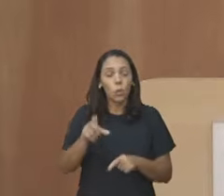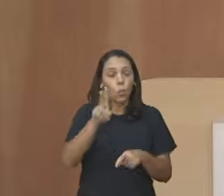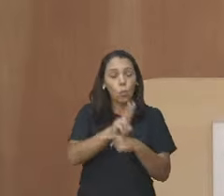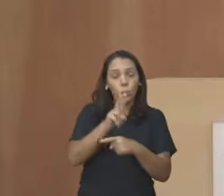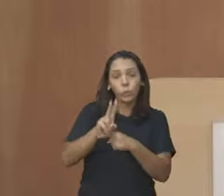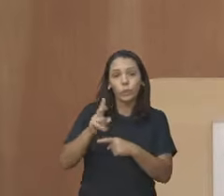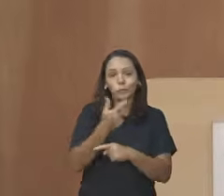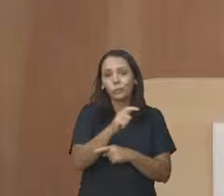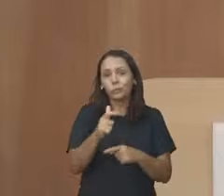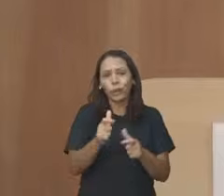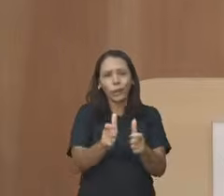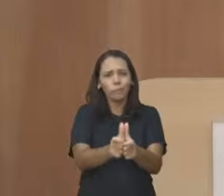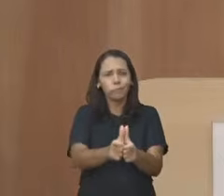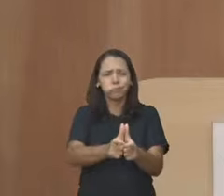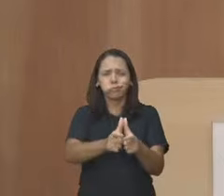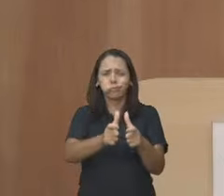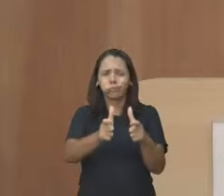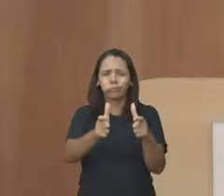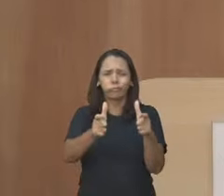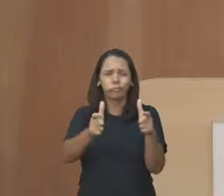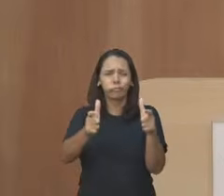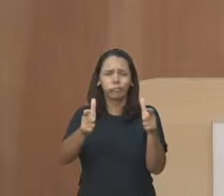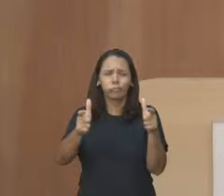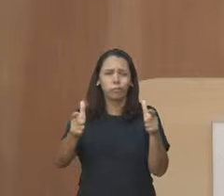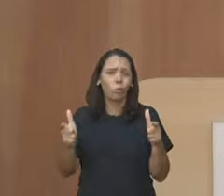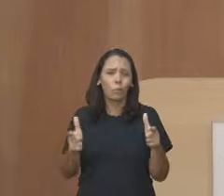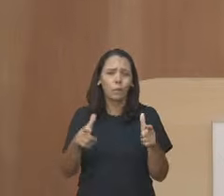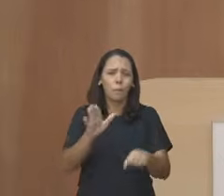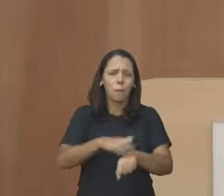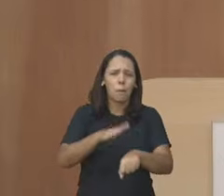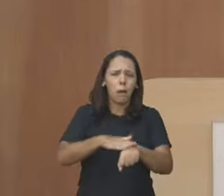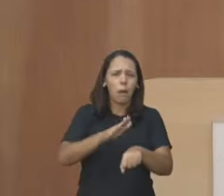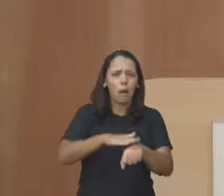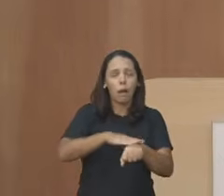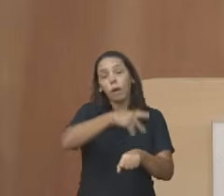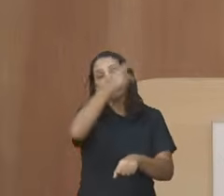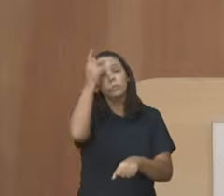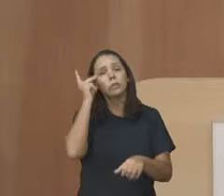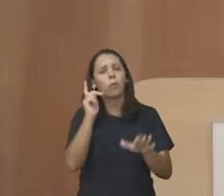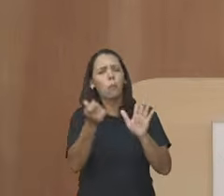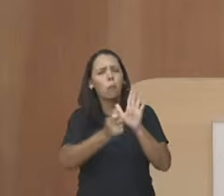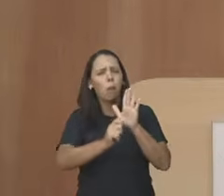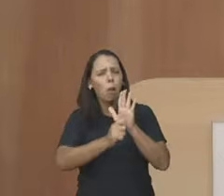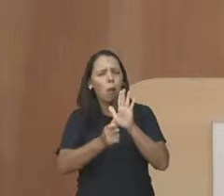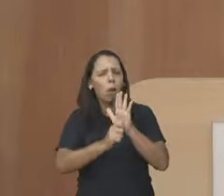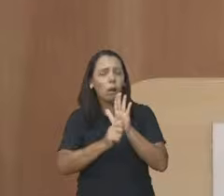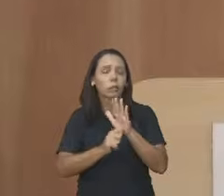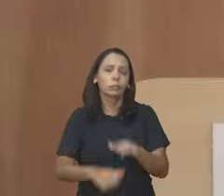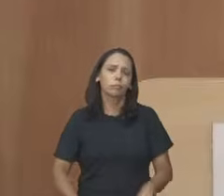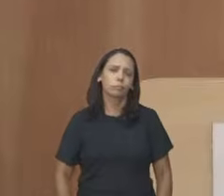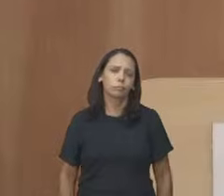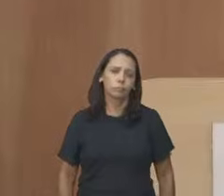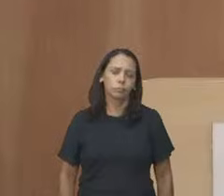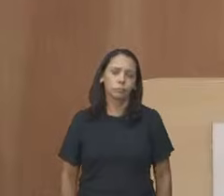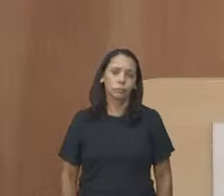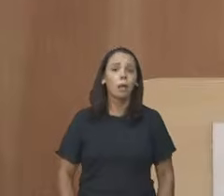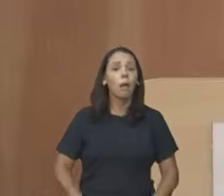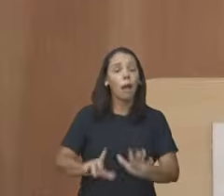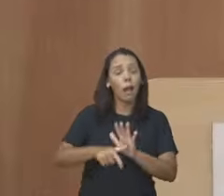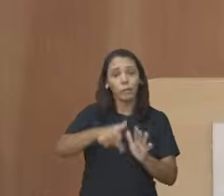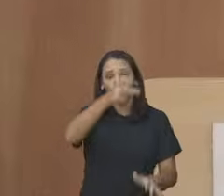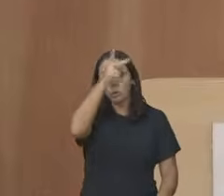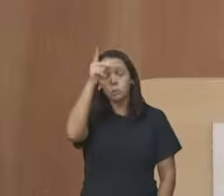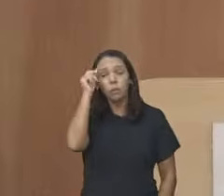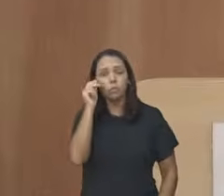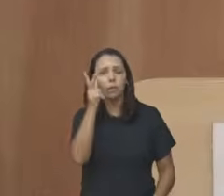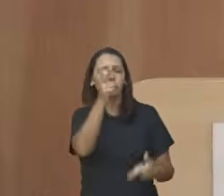rua e independência química. E aí vem o chefe do executivo, grava um vídeo acolhendo as pessoas em situação de rua, que eu acho